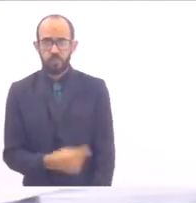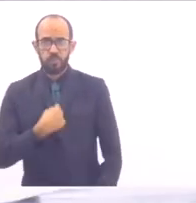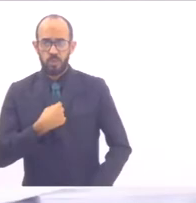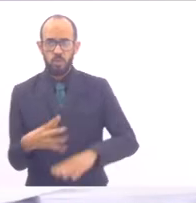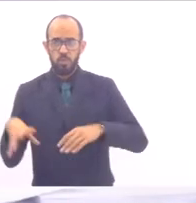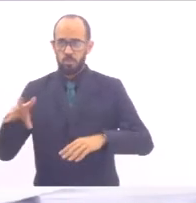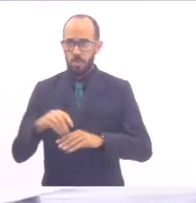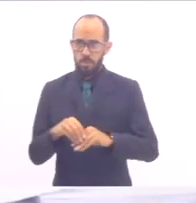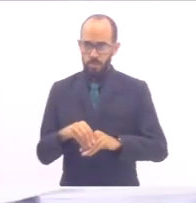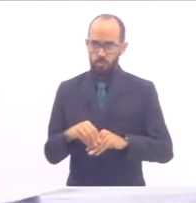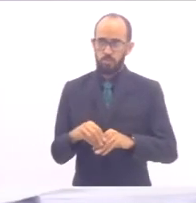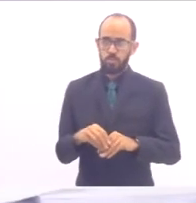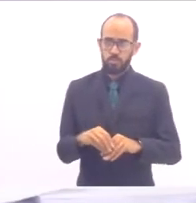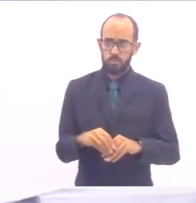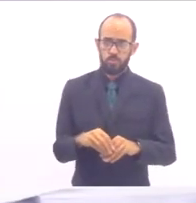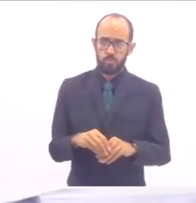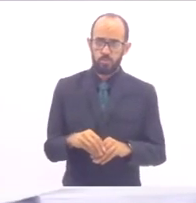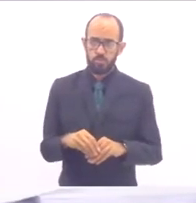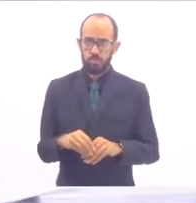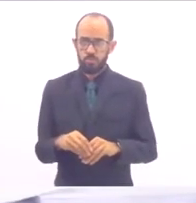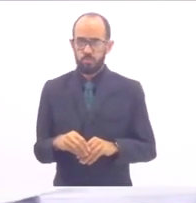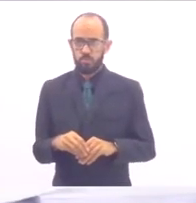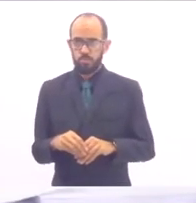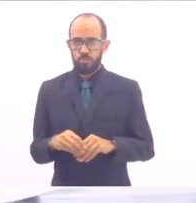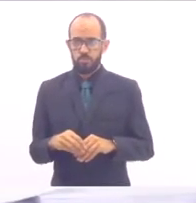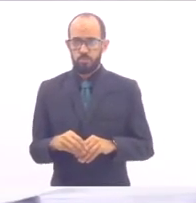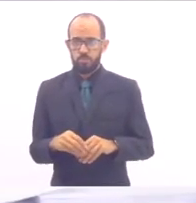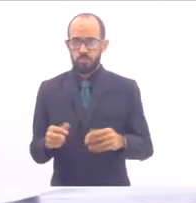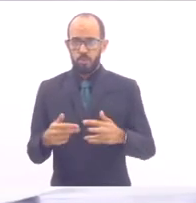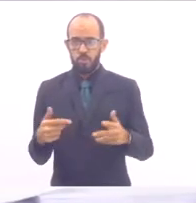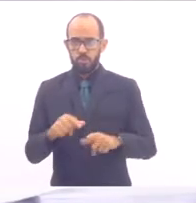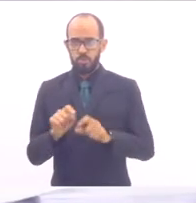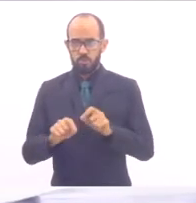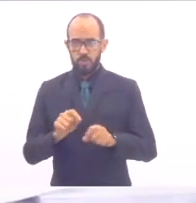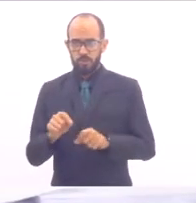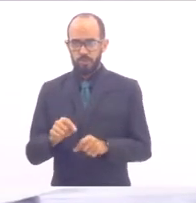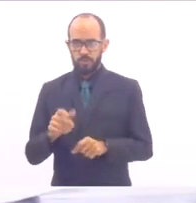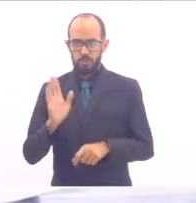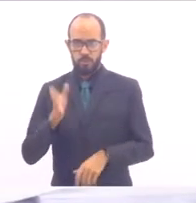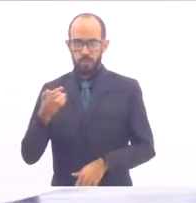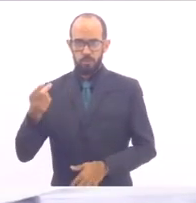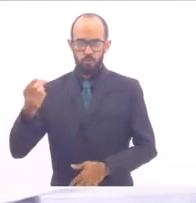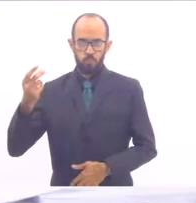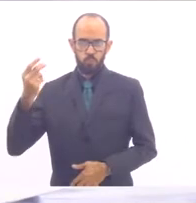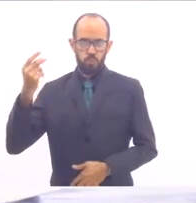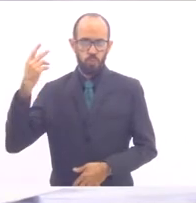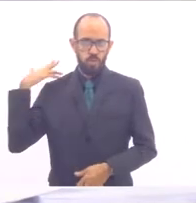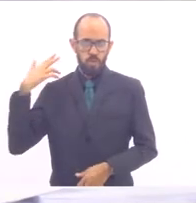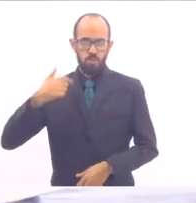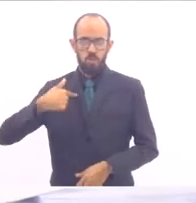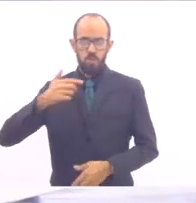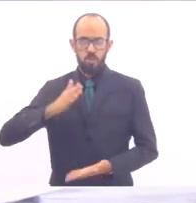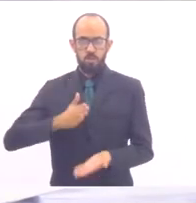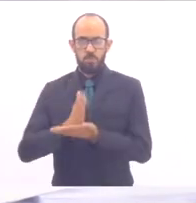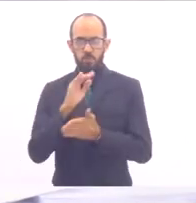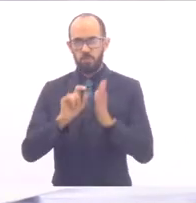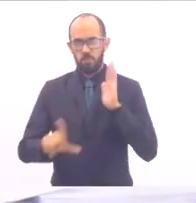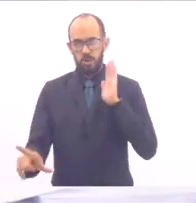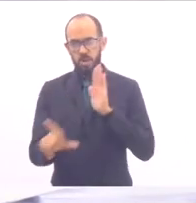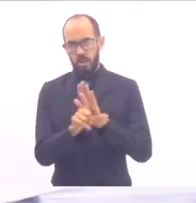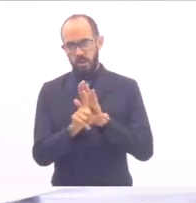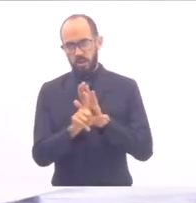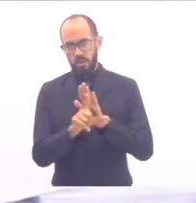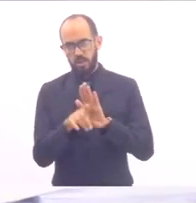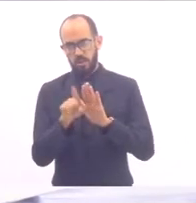mas eu acrescento uma minha, que é a seguinte. Há muito tempo atrás, eu aprovei uma lei